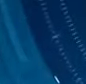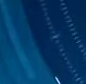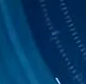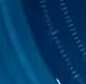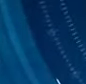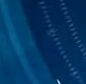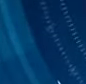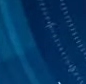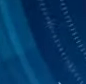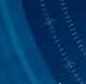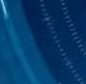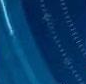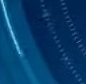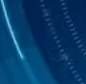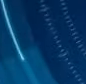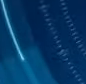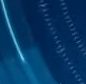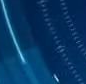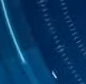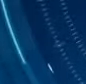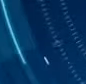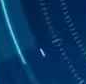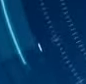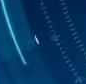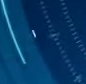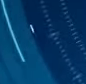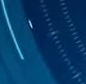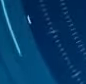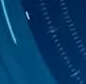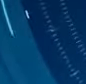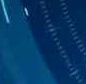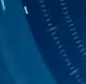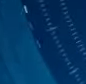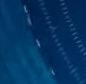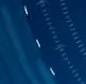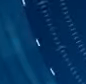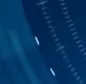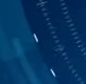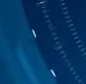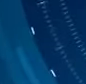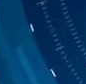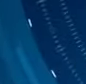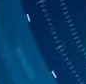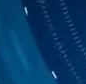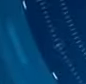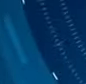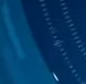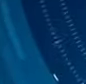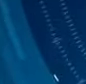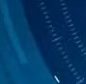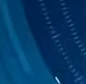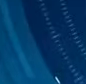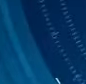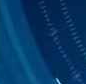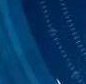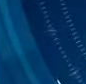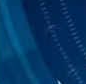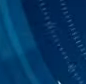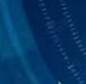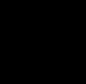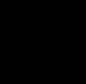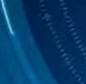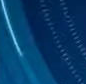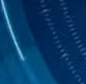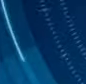Metropolitana. Inscreva-se no Vestibular 2021 e tenha benefícios exclusivos. Menil, arte, comunicação